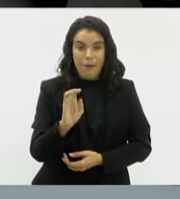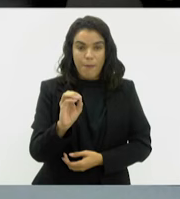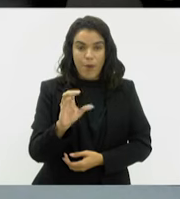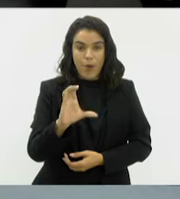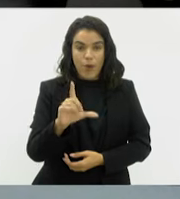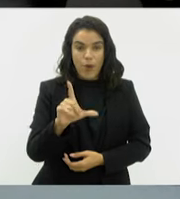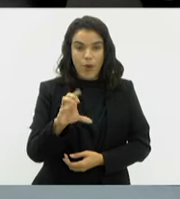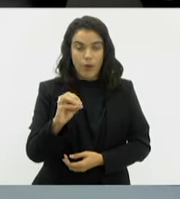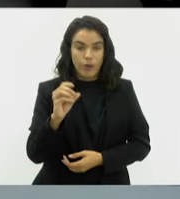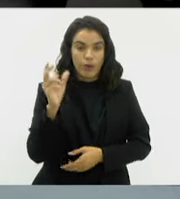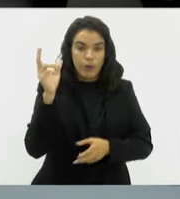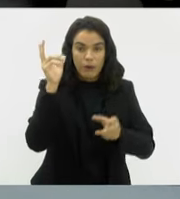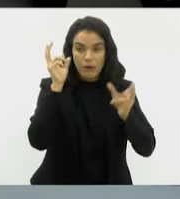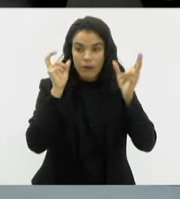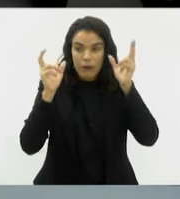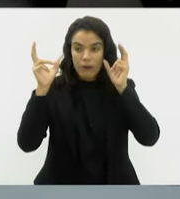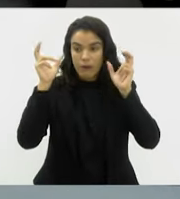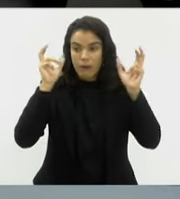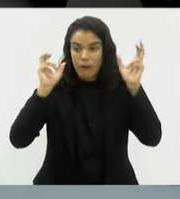auriculares.